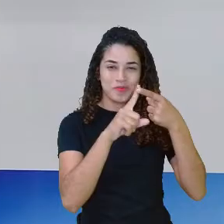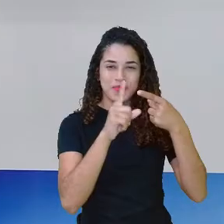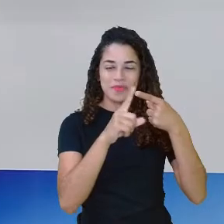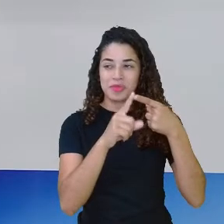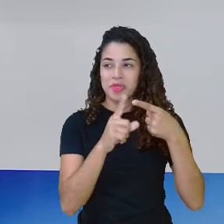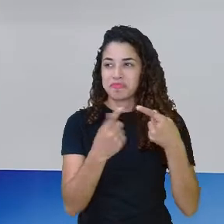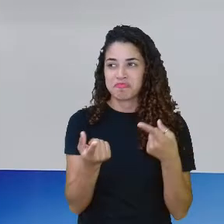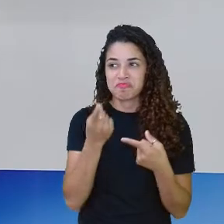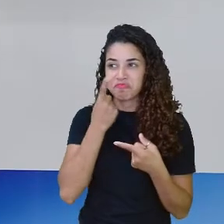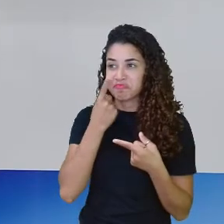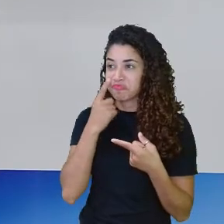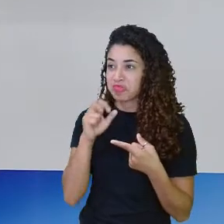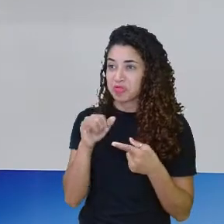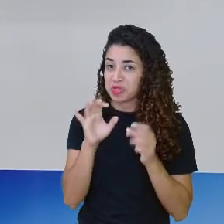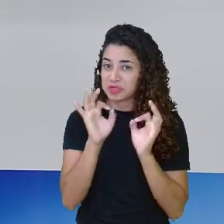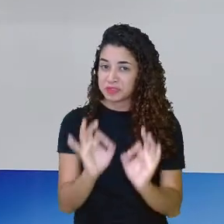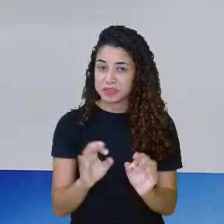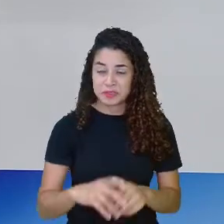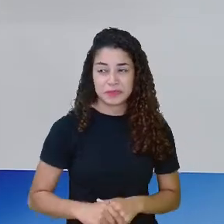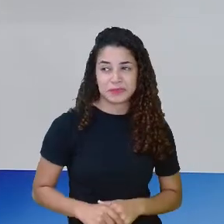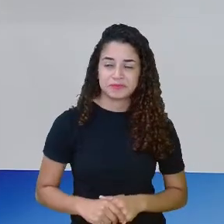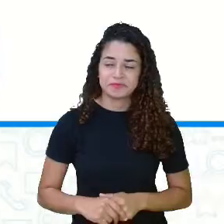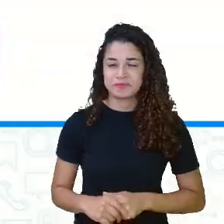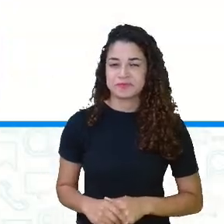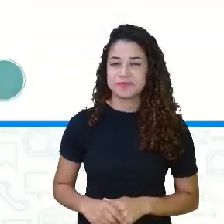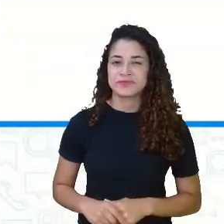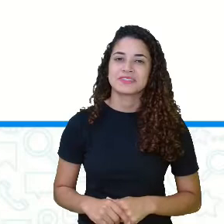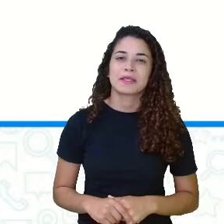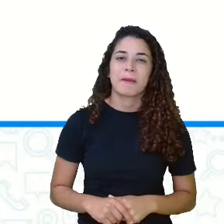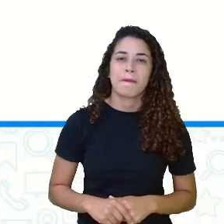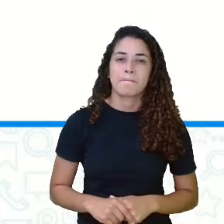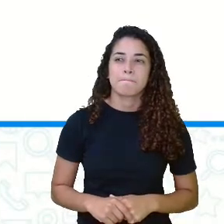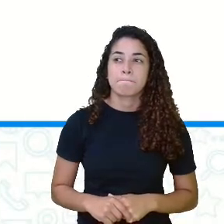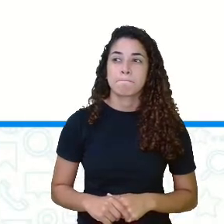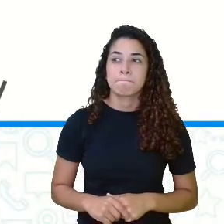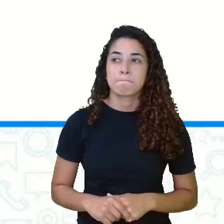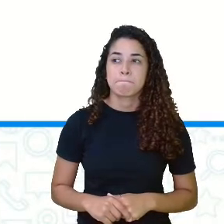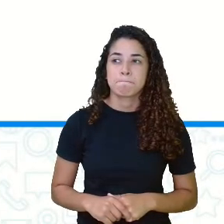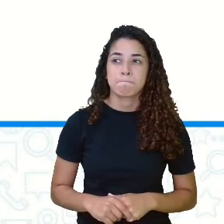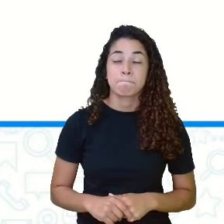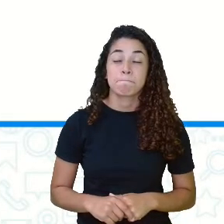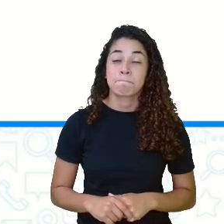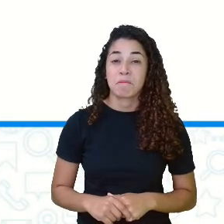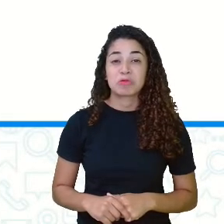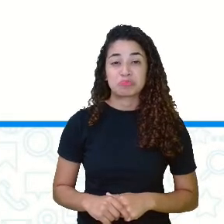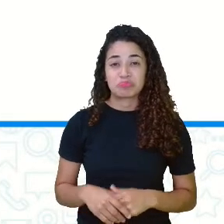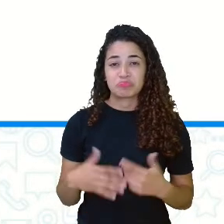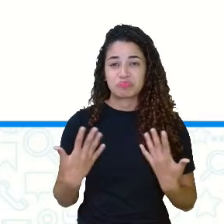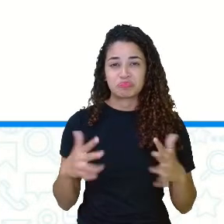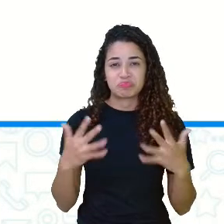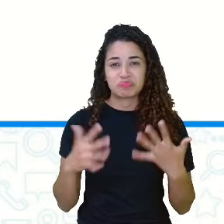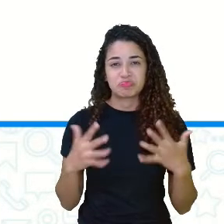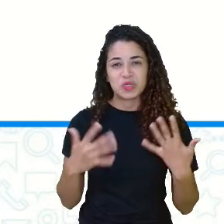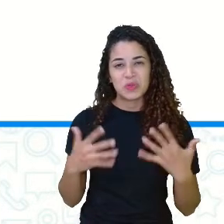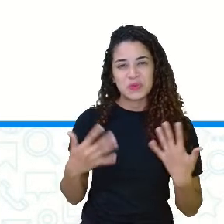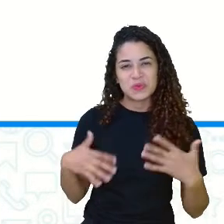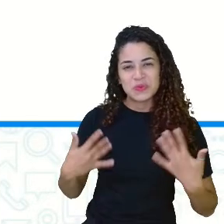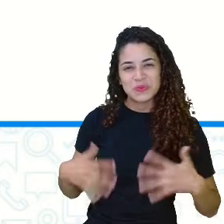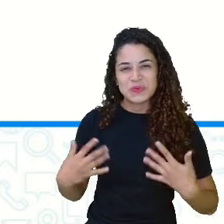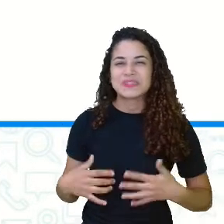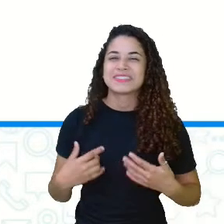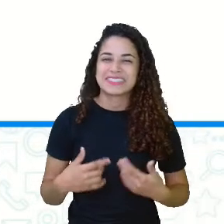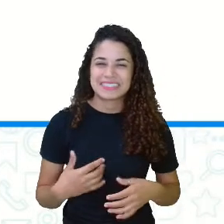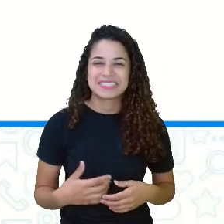ver se é 1/2. Confere aí a resposta para mim, minha gente. Eita, que vocês mais uma